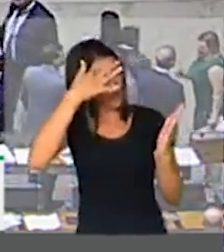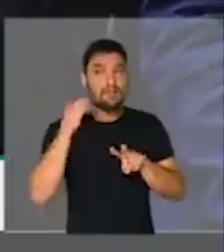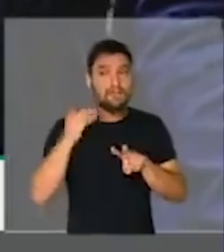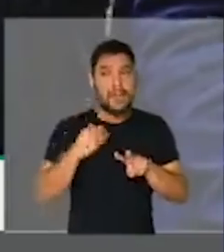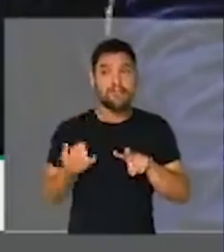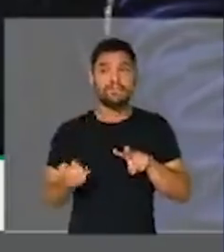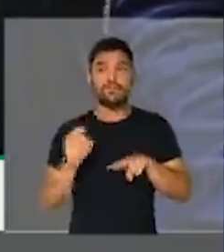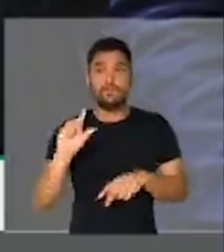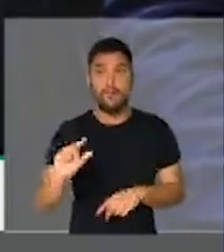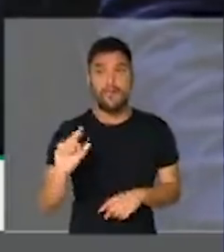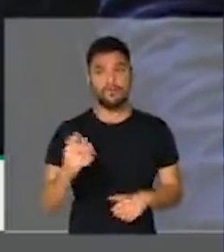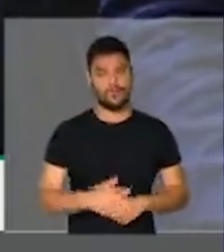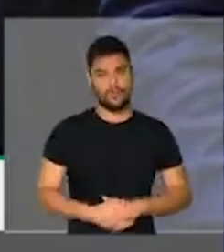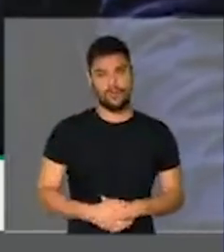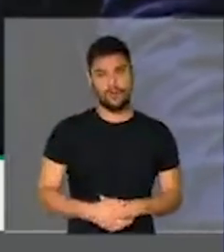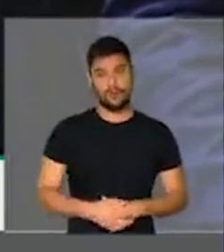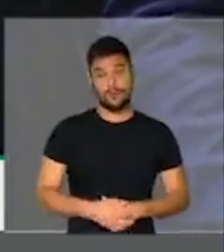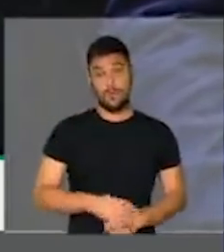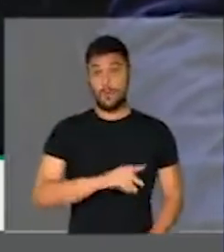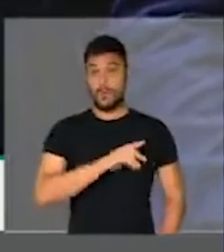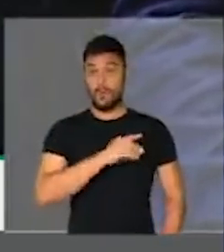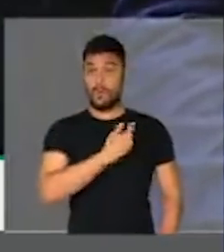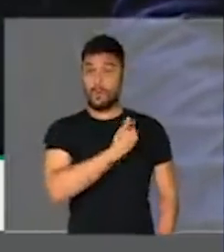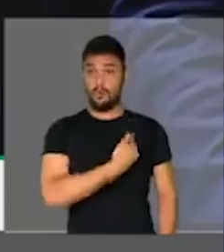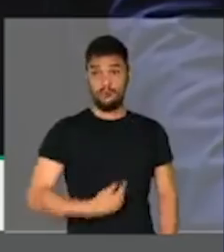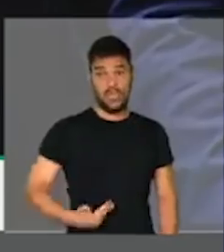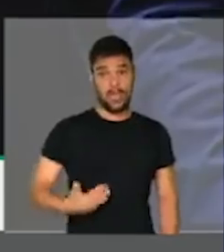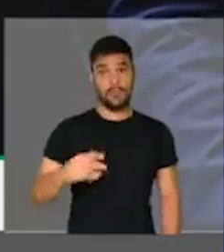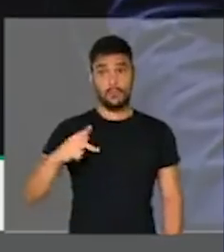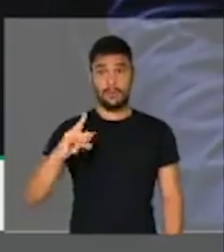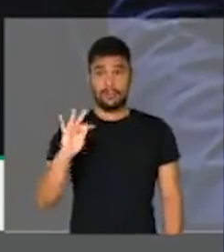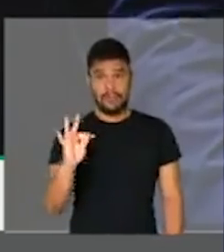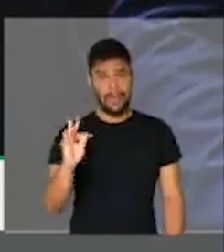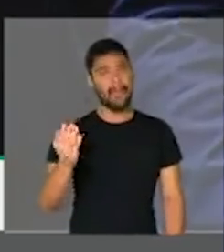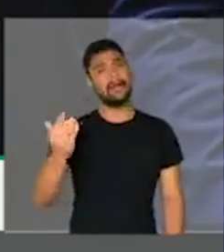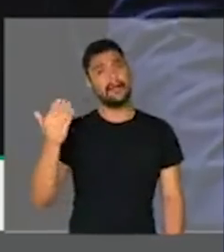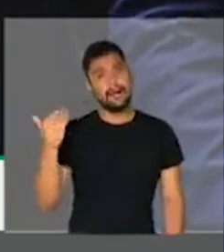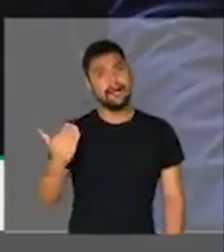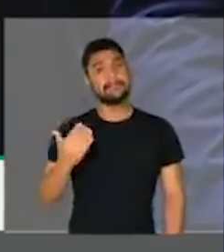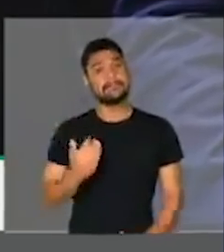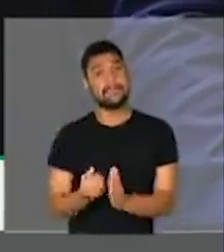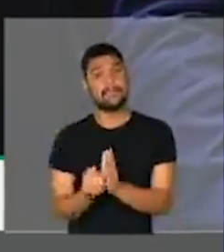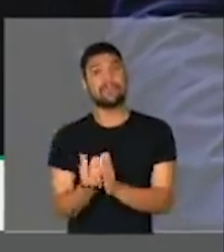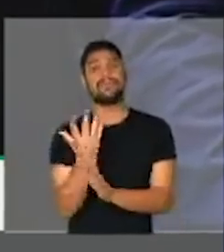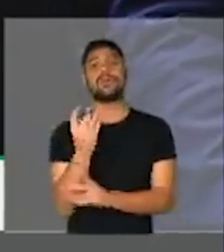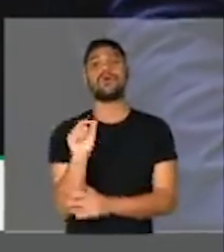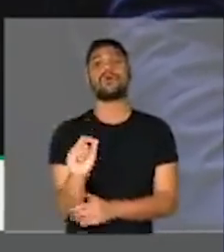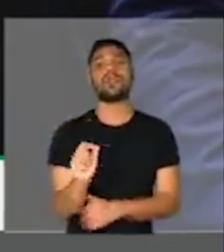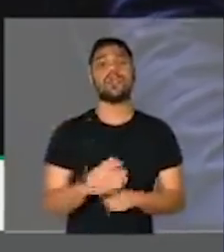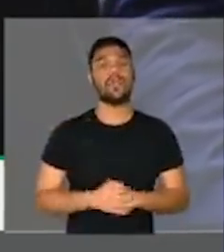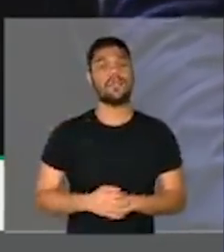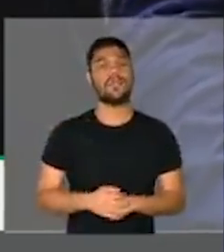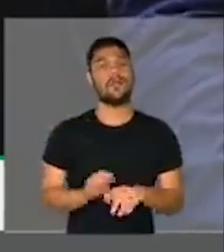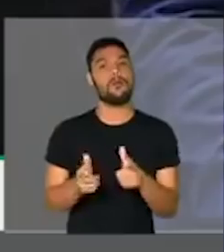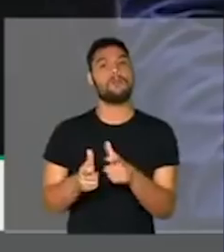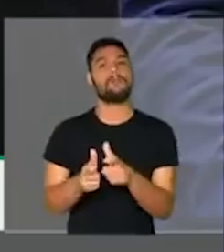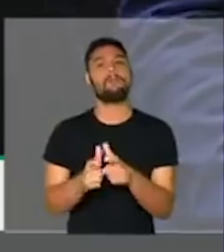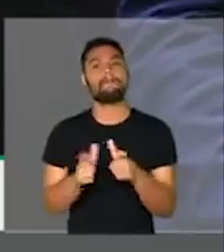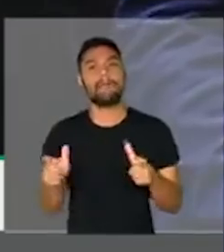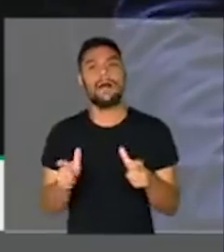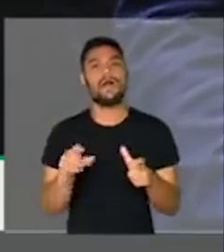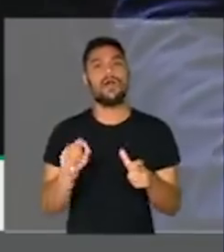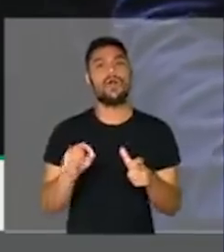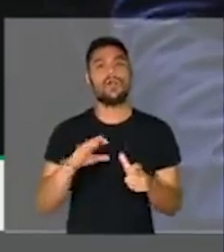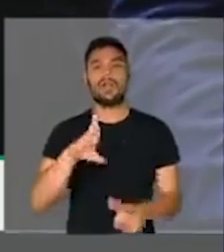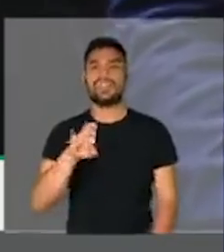financeiro. Foi no governo do PT que CIR construiu o maior